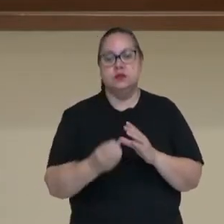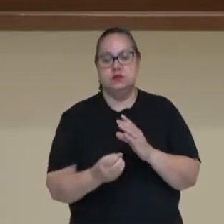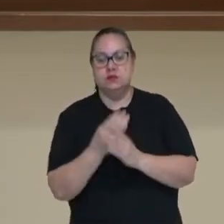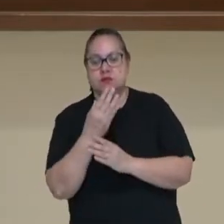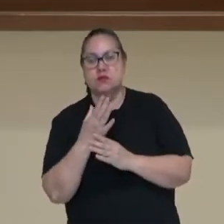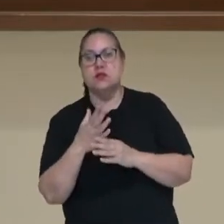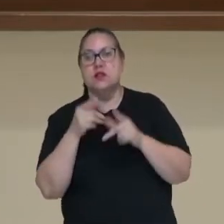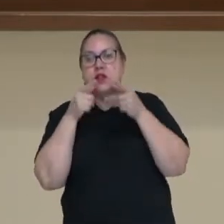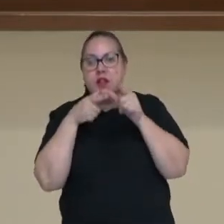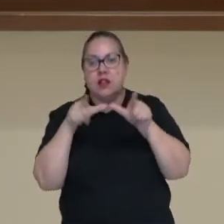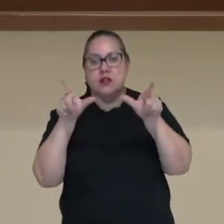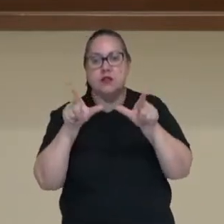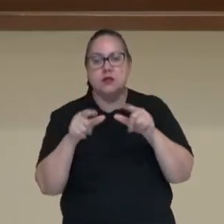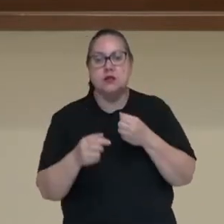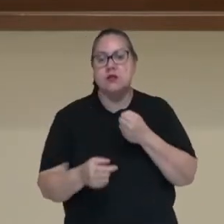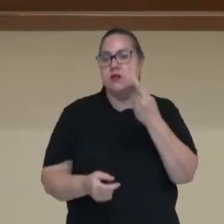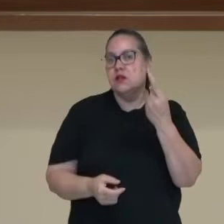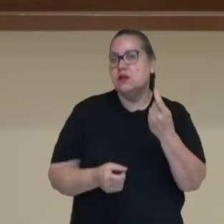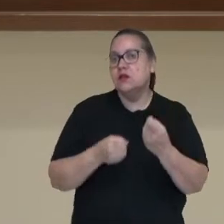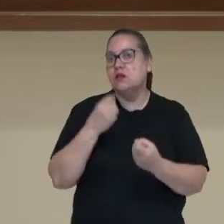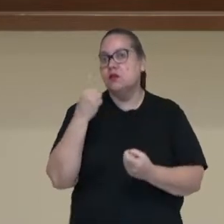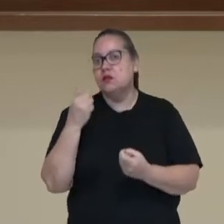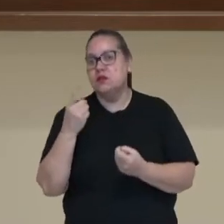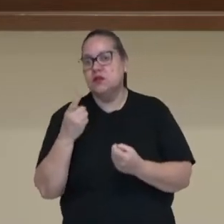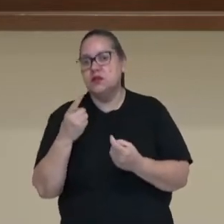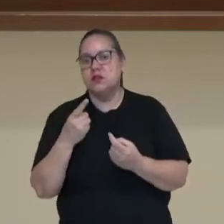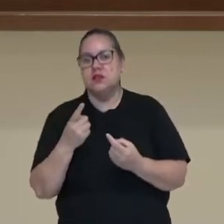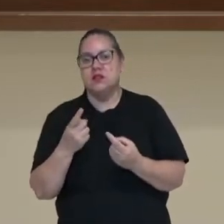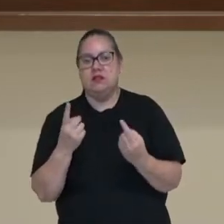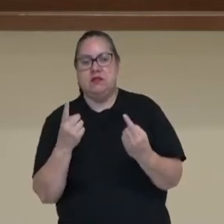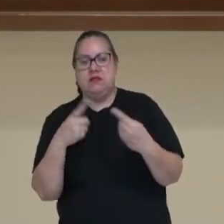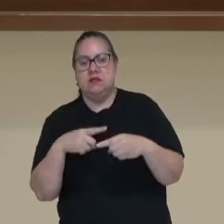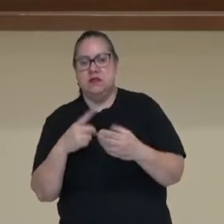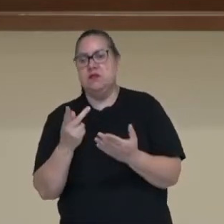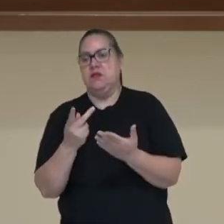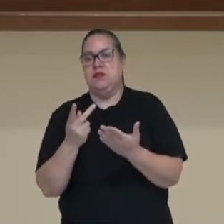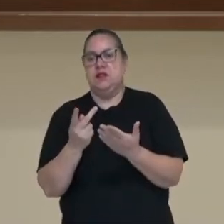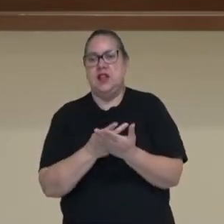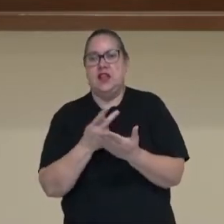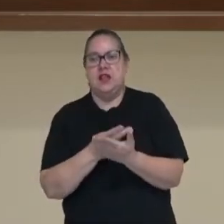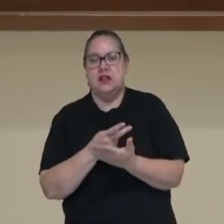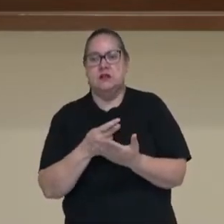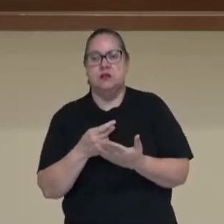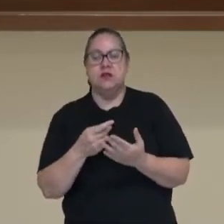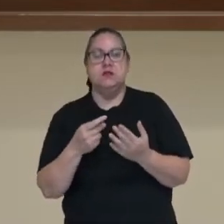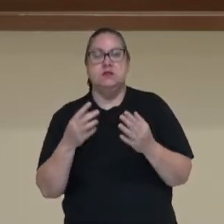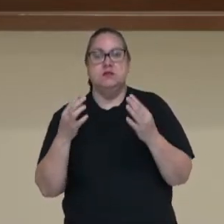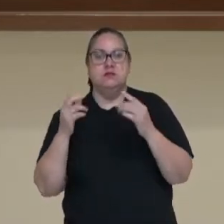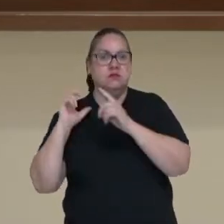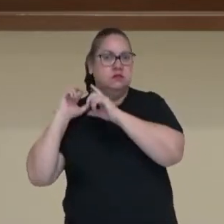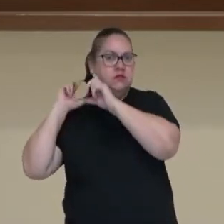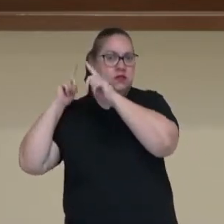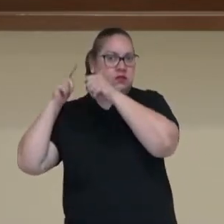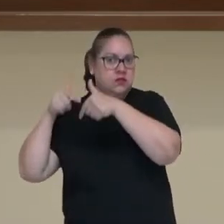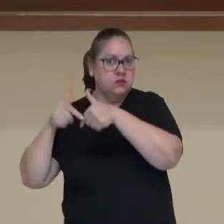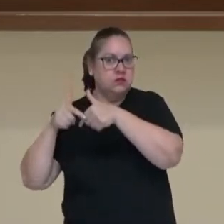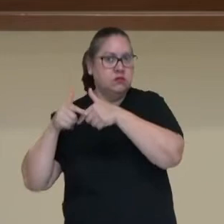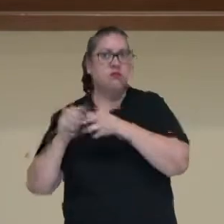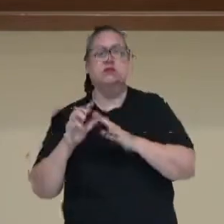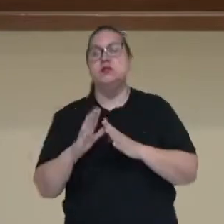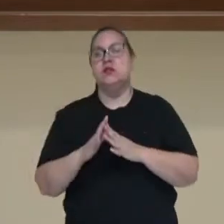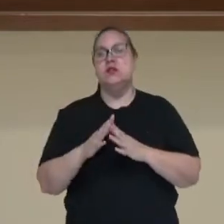ter inclusive alguma espécie de uma rivalidade, não no sentido negativo, mas no sentido tradicional, como tupiniquins e tupinambás.